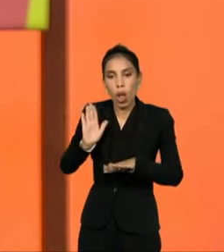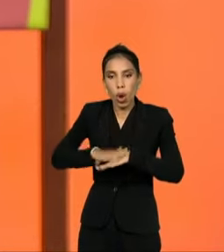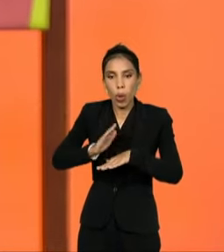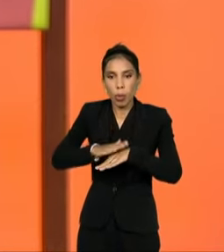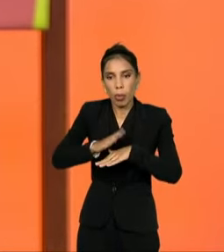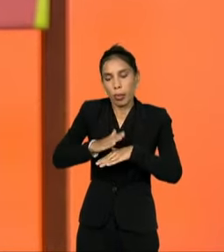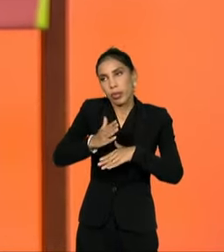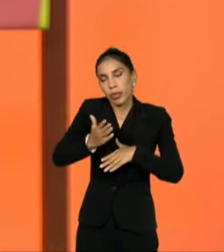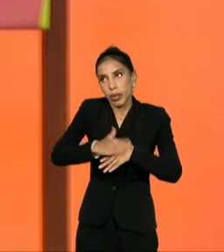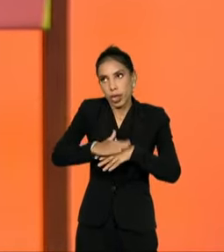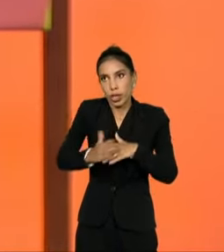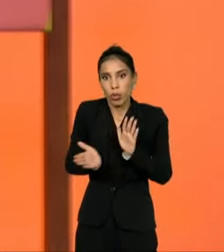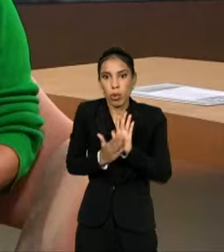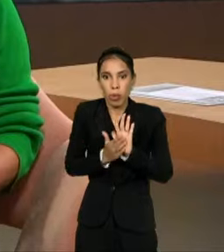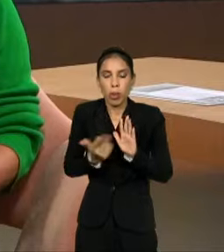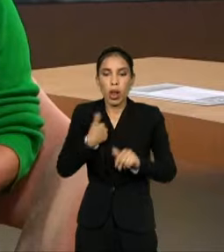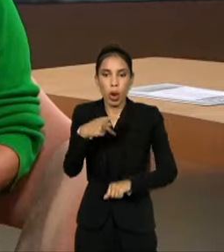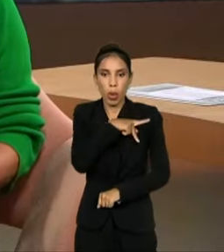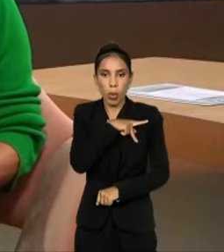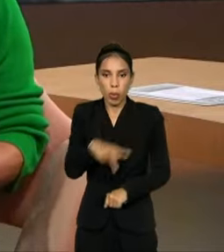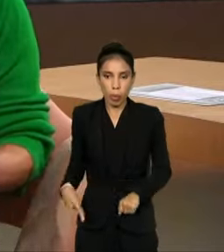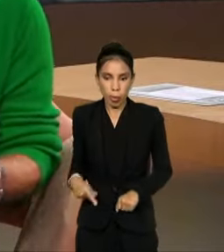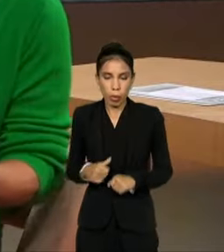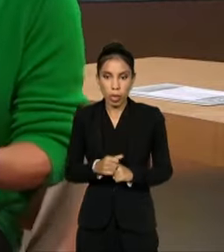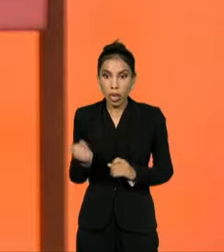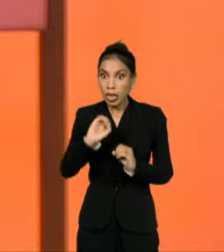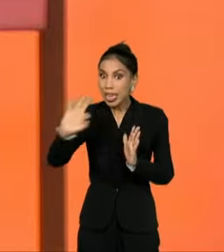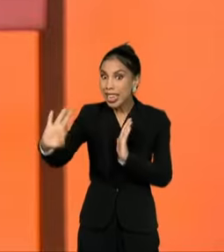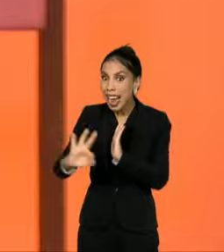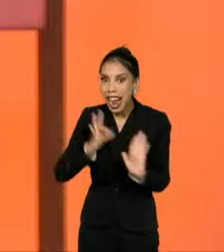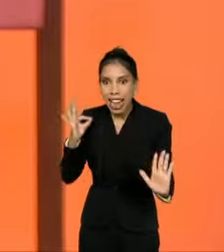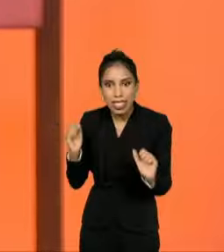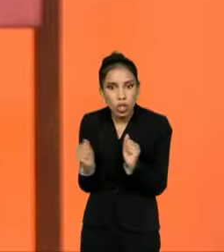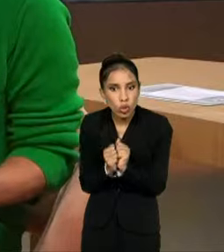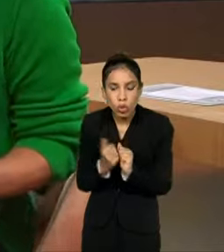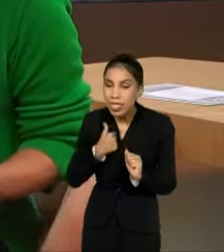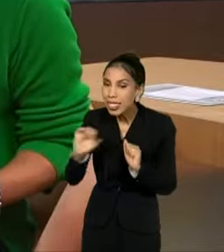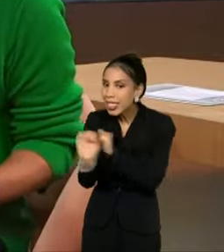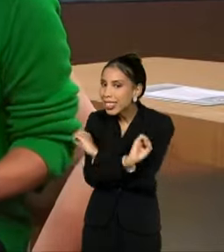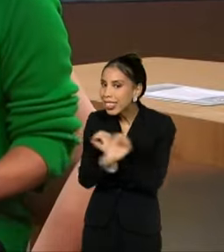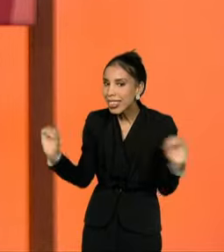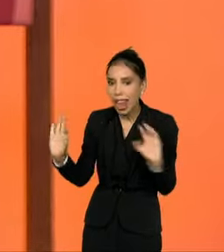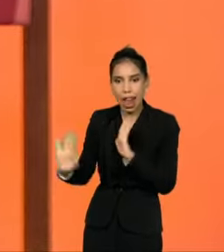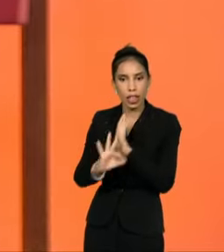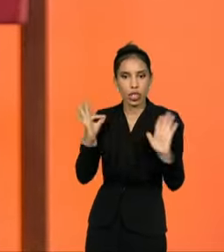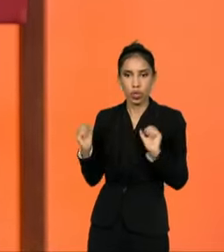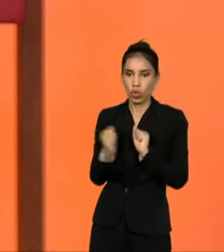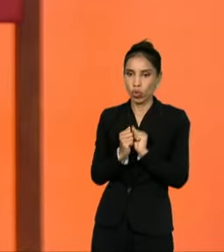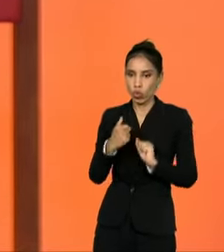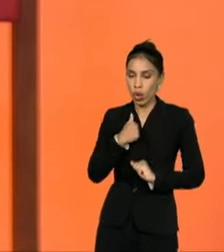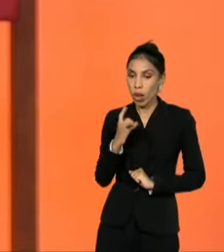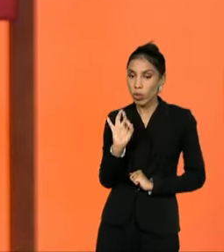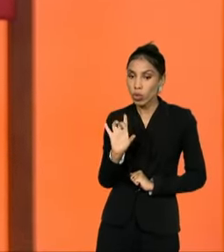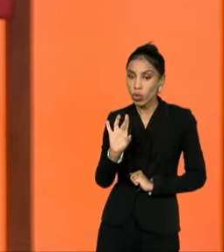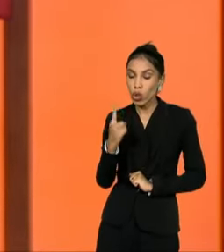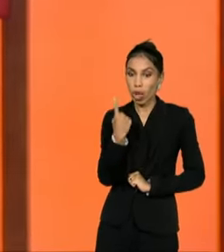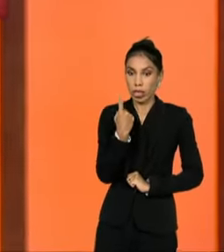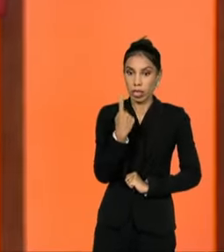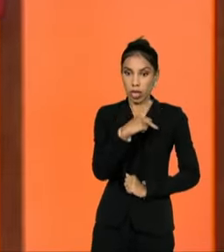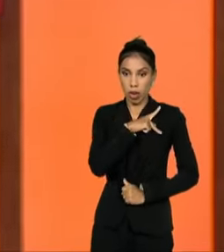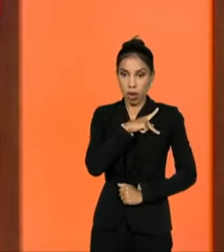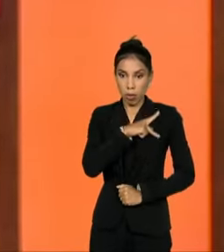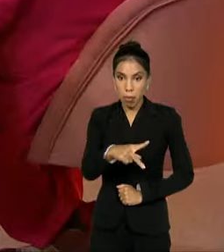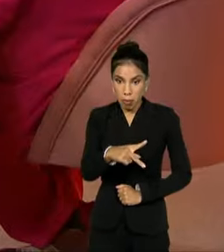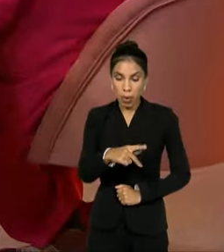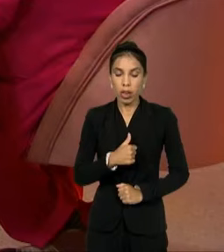porque o regimento diz isso. Graças a Deus. E aí, e ninguém assinou comigo. E aí eu ninguém fui... assinou com você, ninguém, né? Assinou. É. E aí eu fui o presidente, a gente